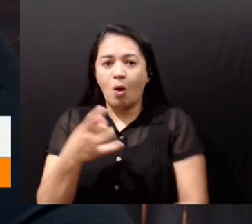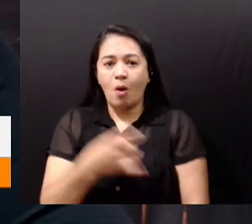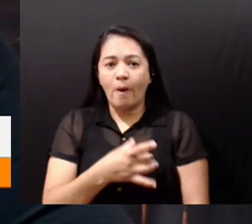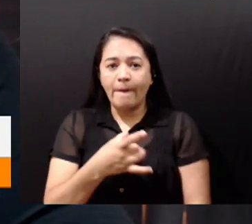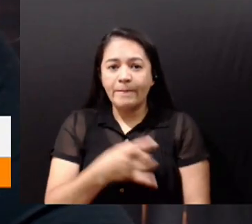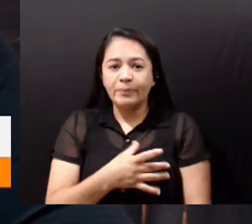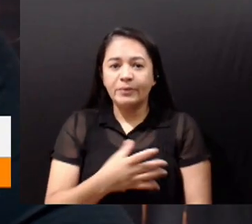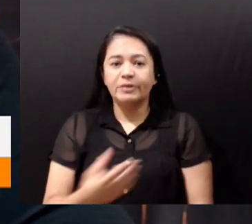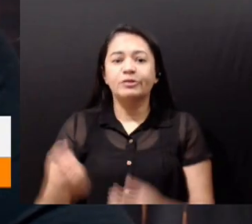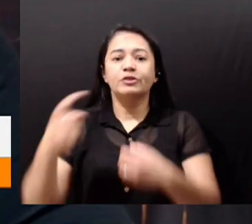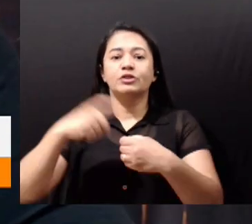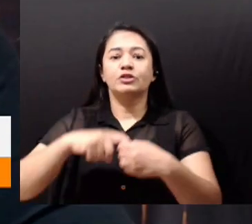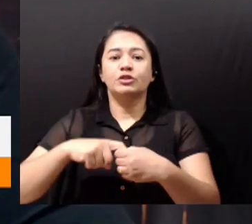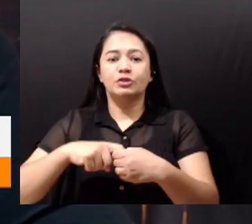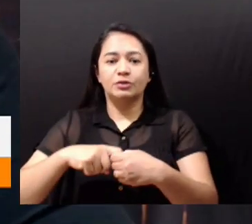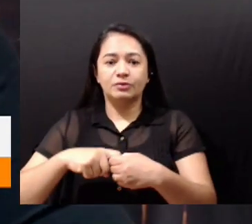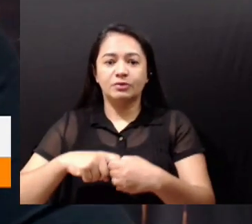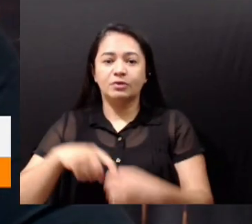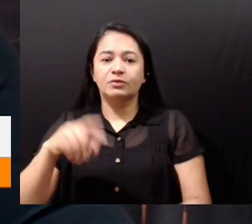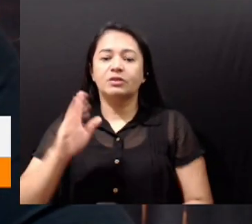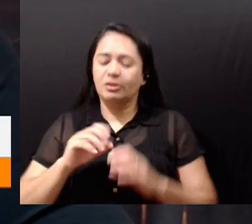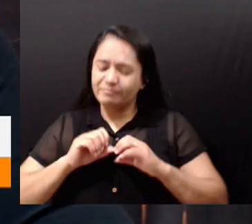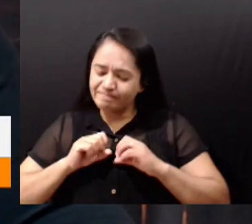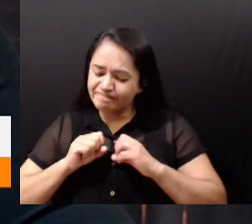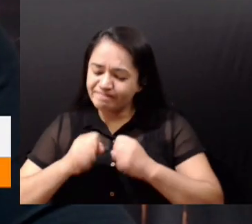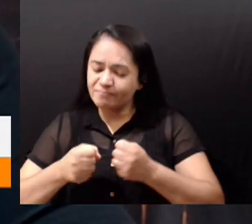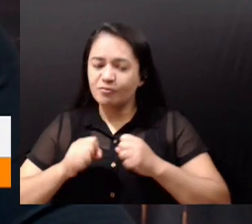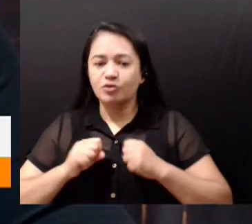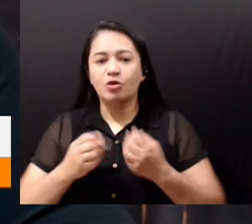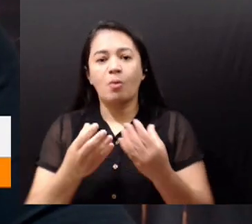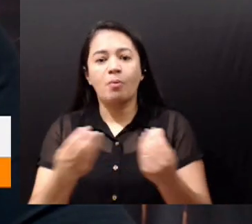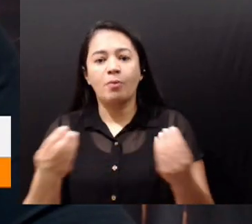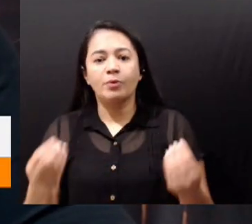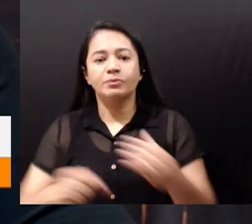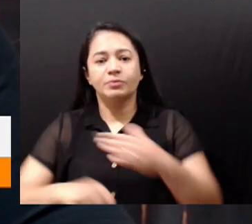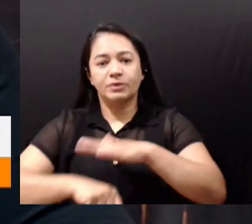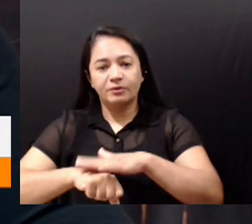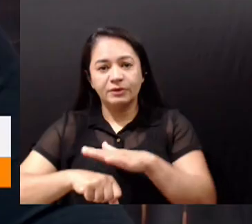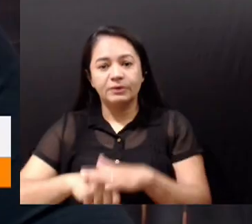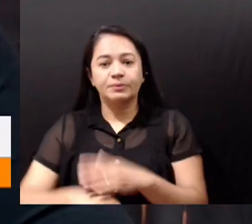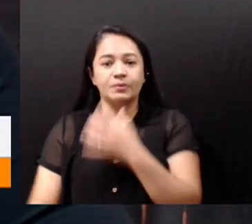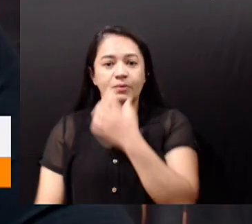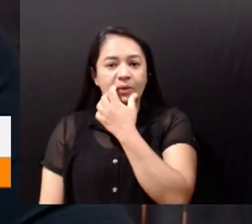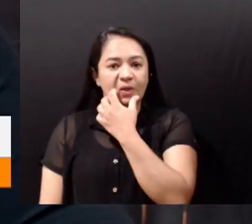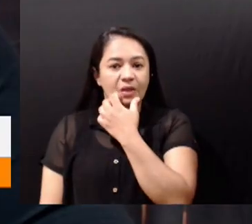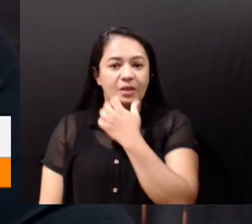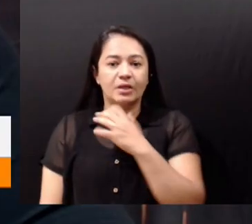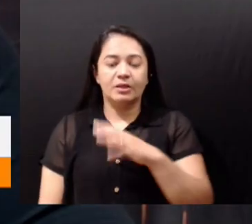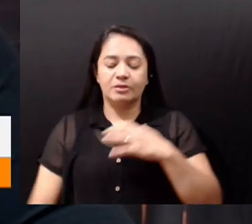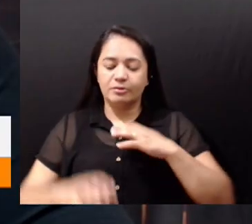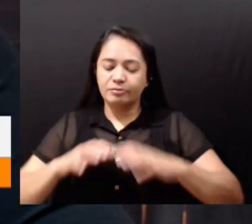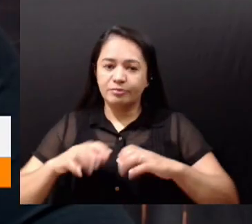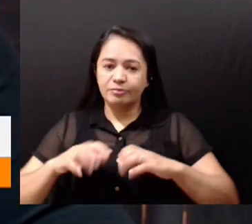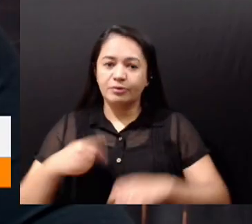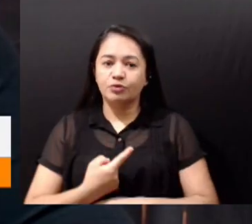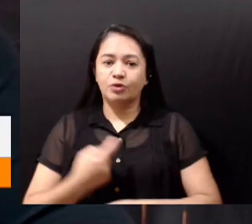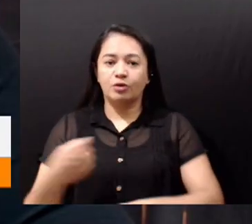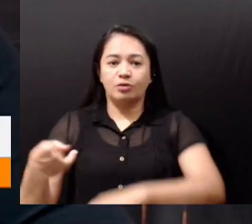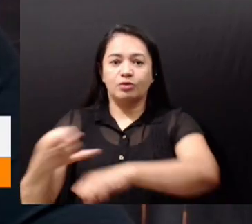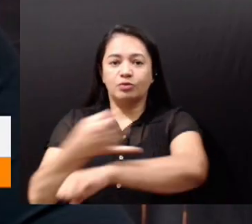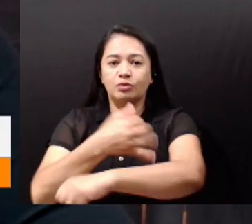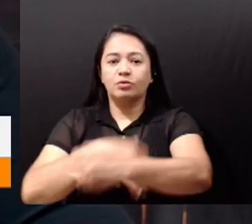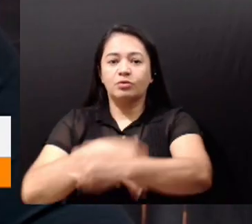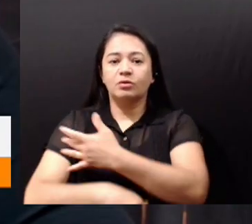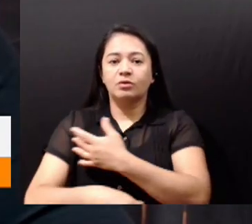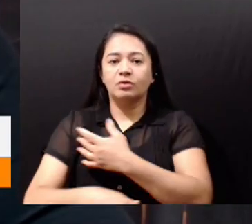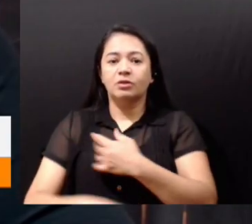que você já se esforçou tantas vezes para fazer, e isso mexe totalmente com o nosso emocional, e foi quando realmente eu